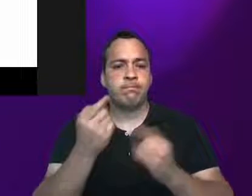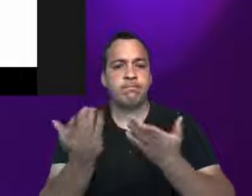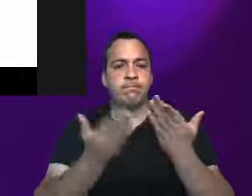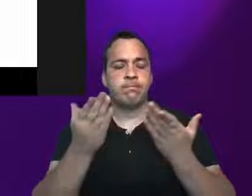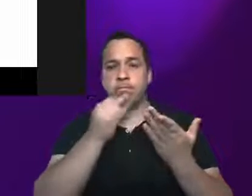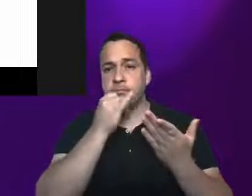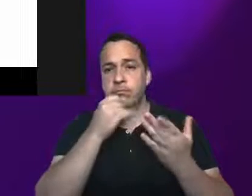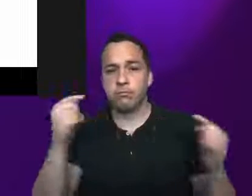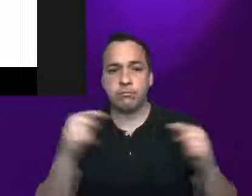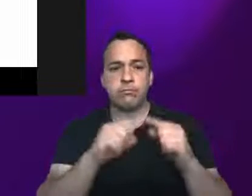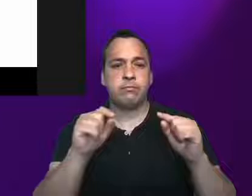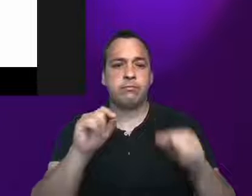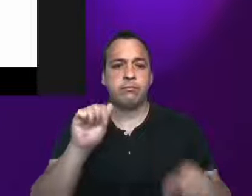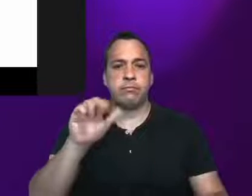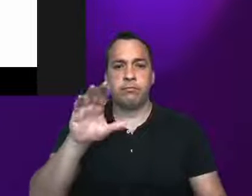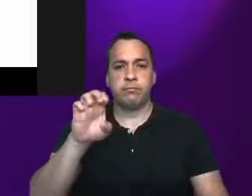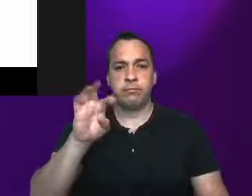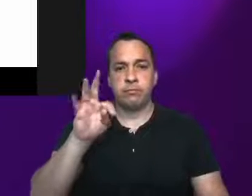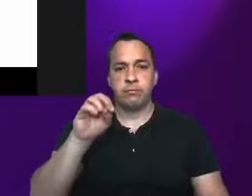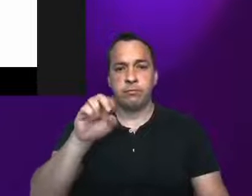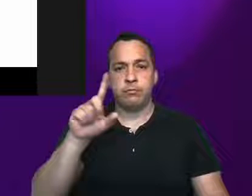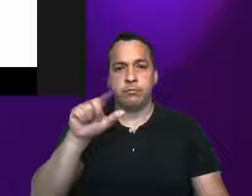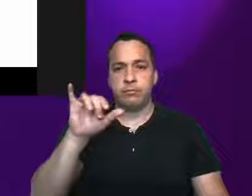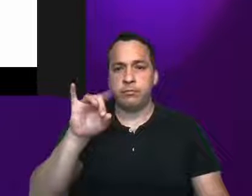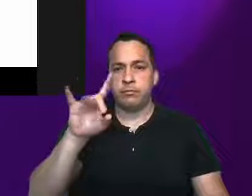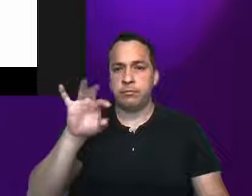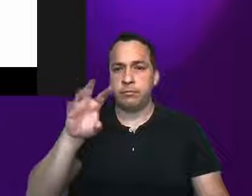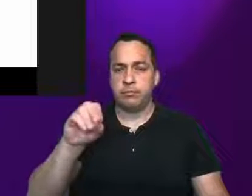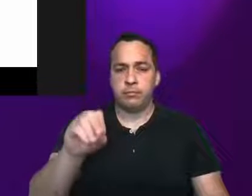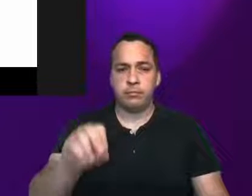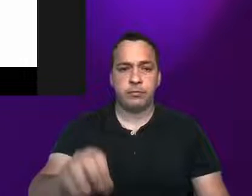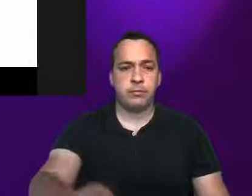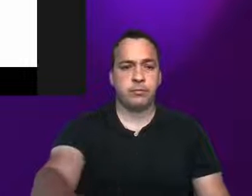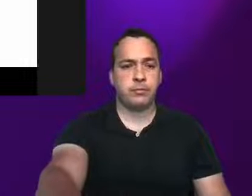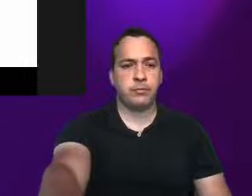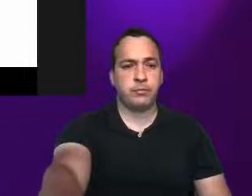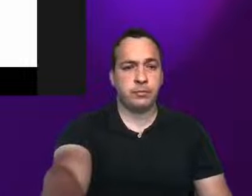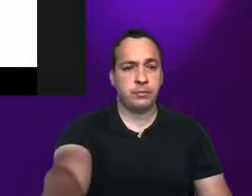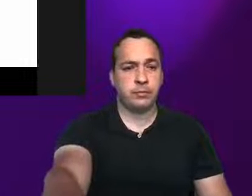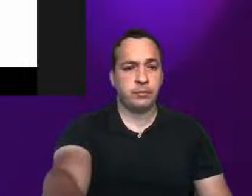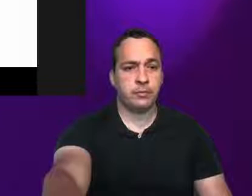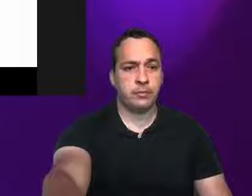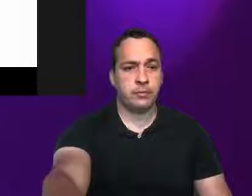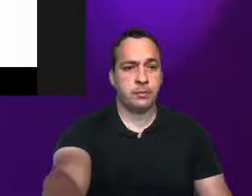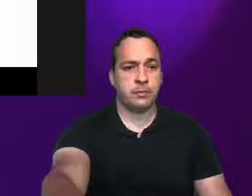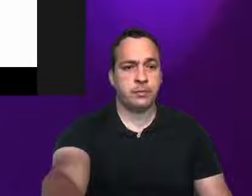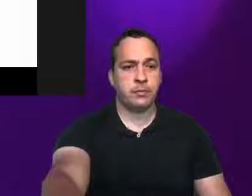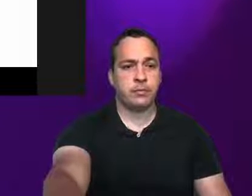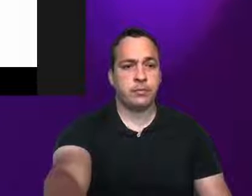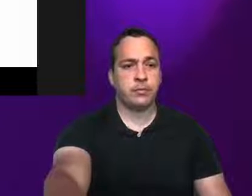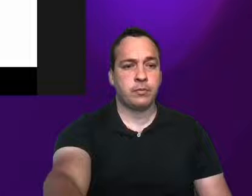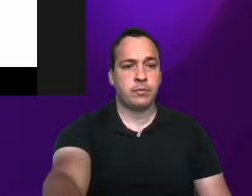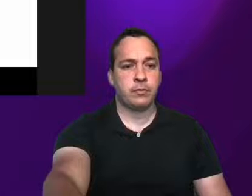da acetazolamida. Então, é algo novo. E, finalmente, as glifosinas, então, os inibidores